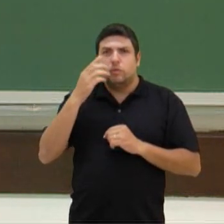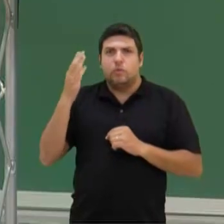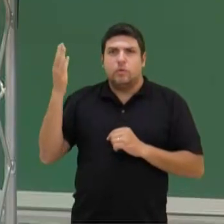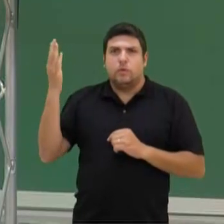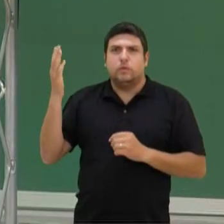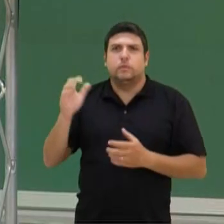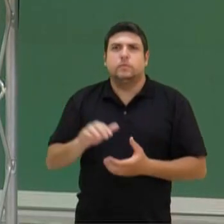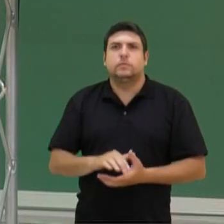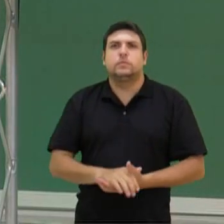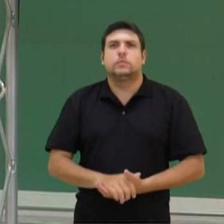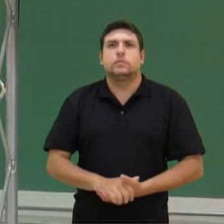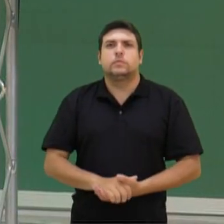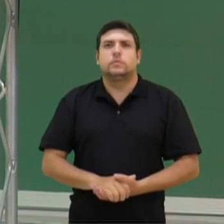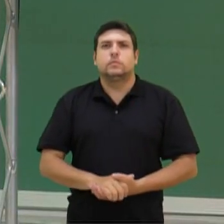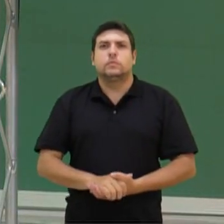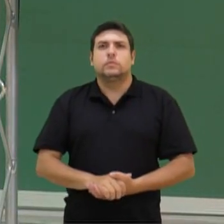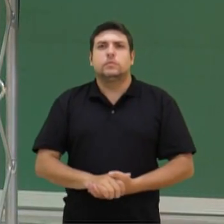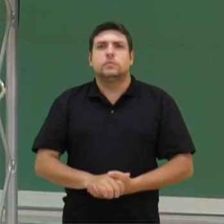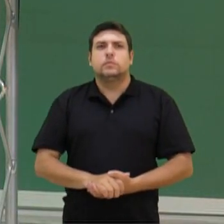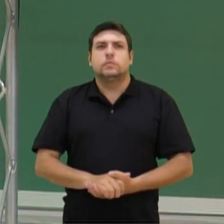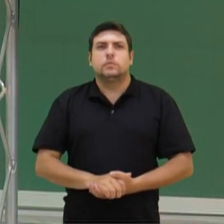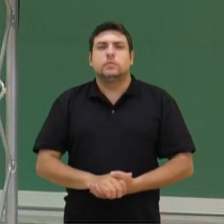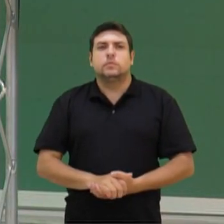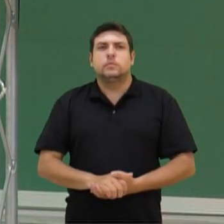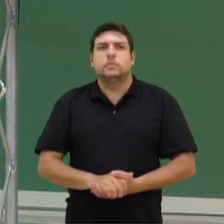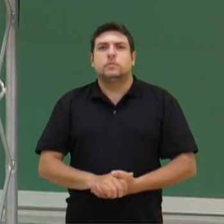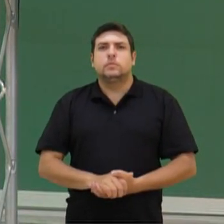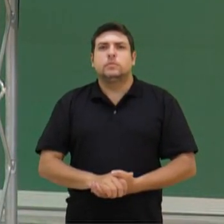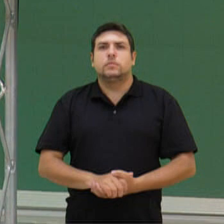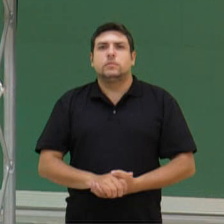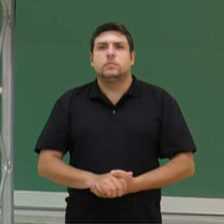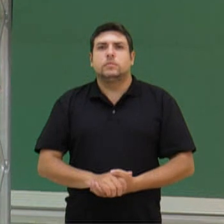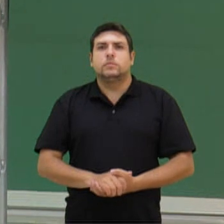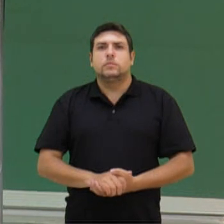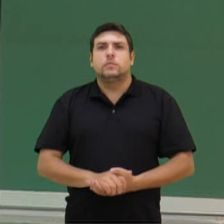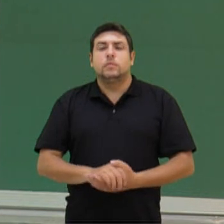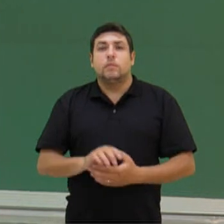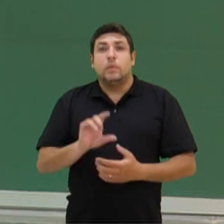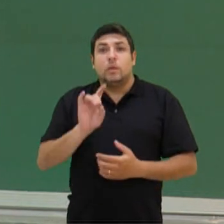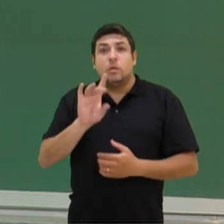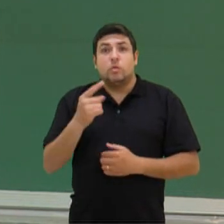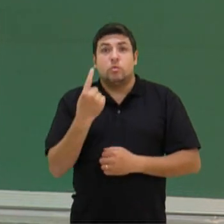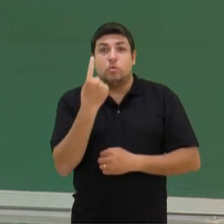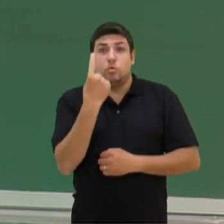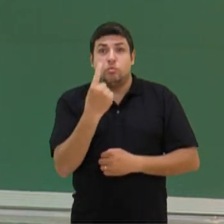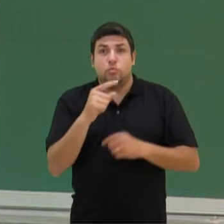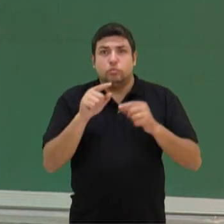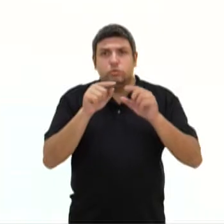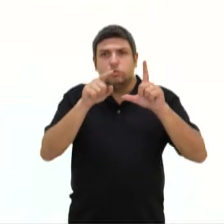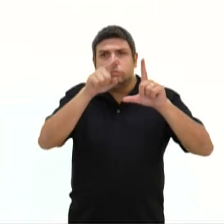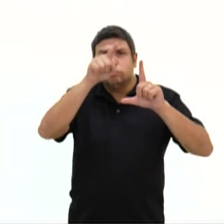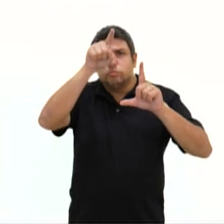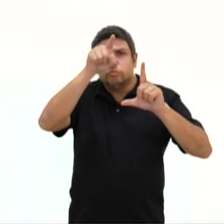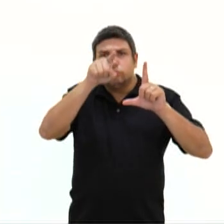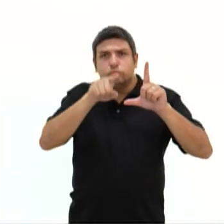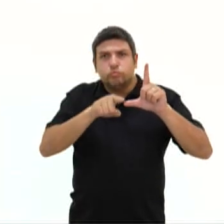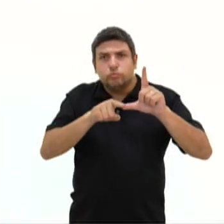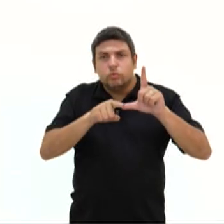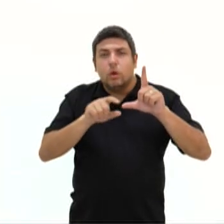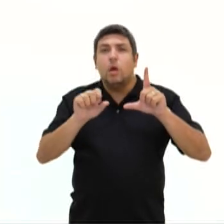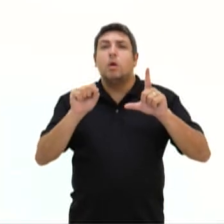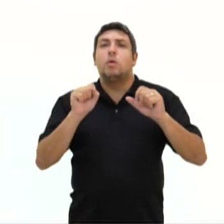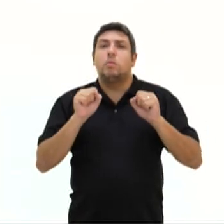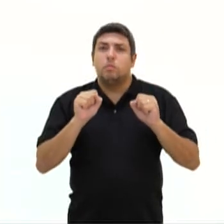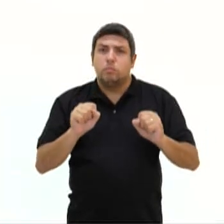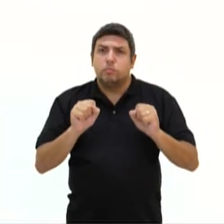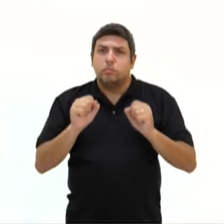dessas imagens, dos exemplos, que não vai ter apenas um eixo de simetria. Você pode encontrar vários eixos